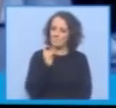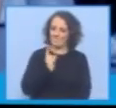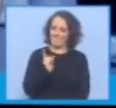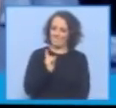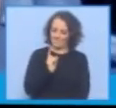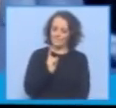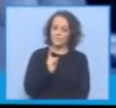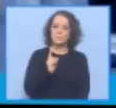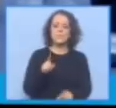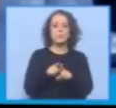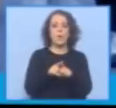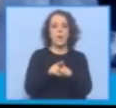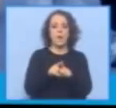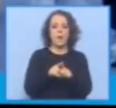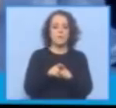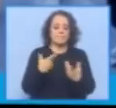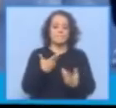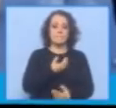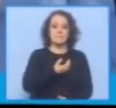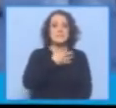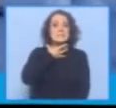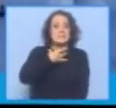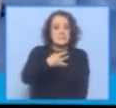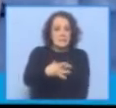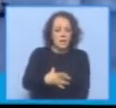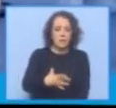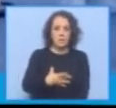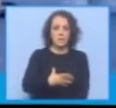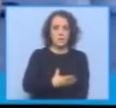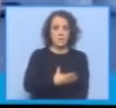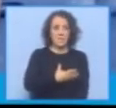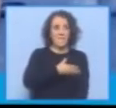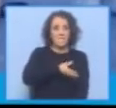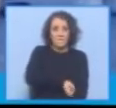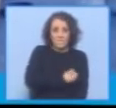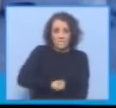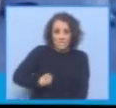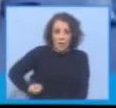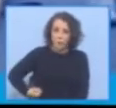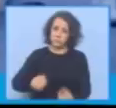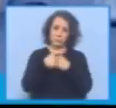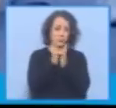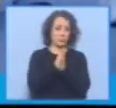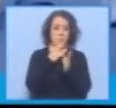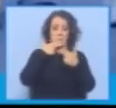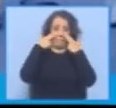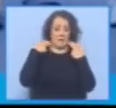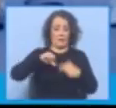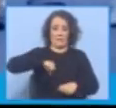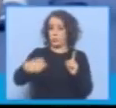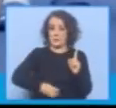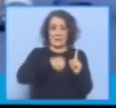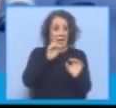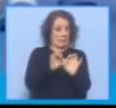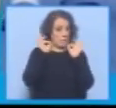sentido de que a fome e a sede está em todos. Brancos, verdes, amarelos, está em